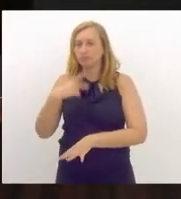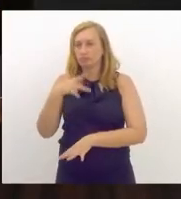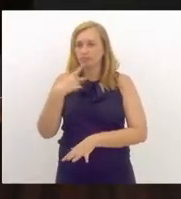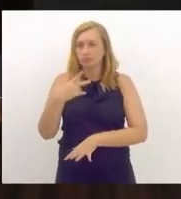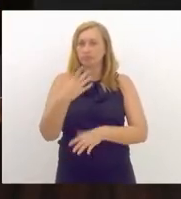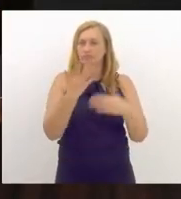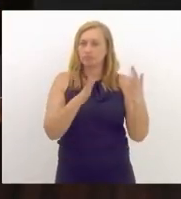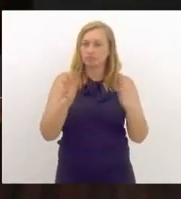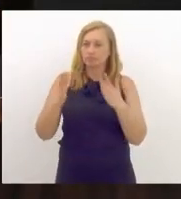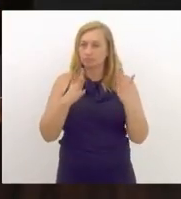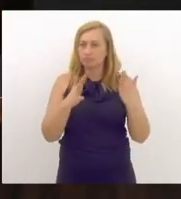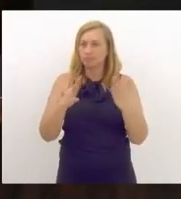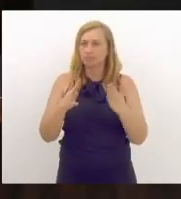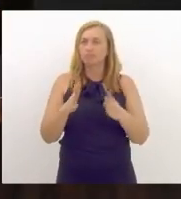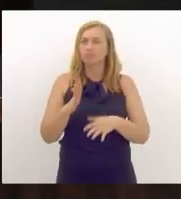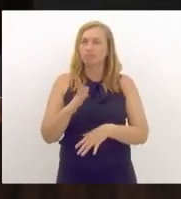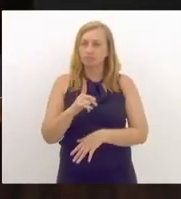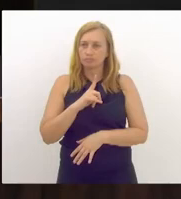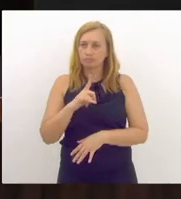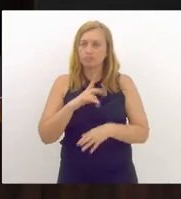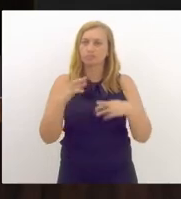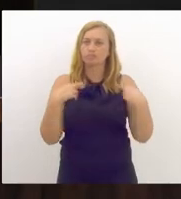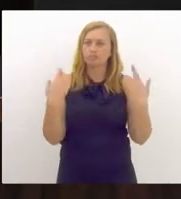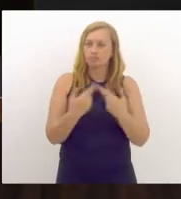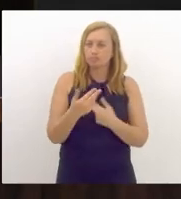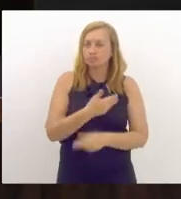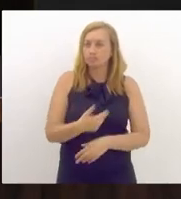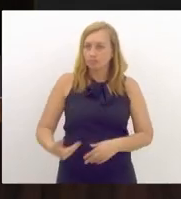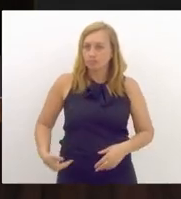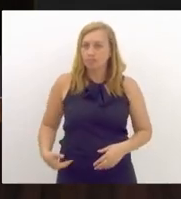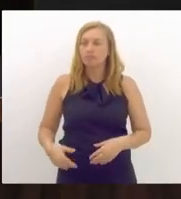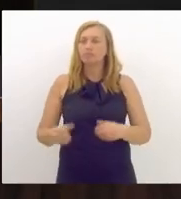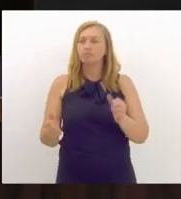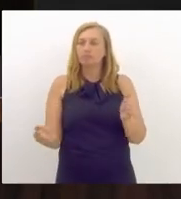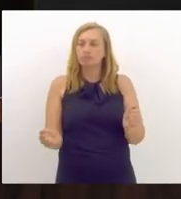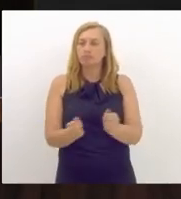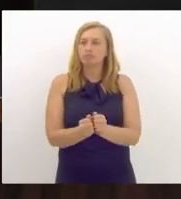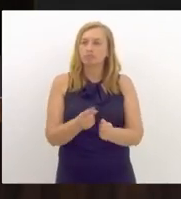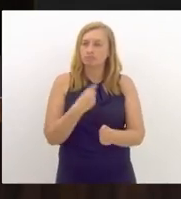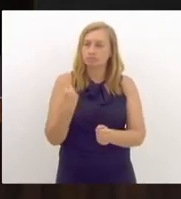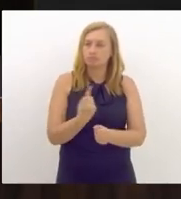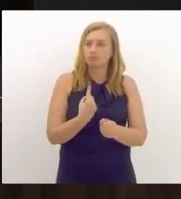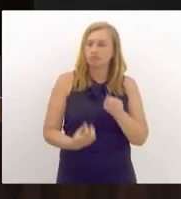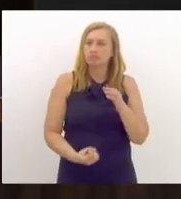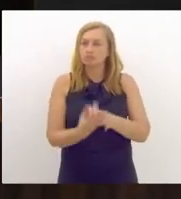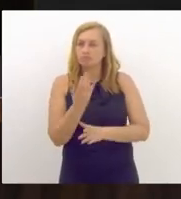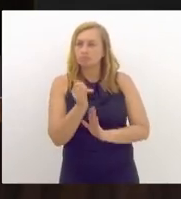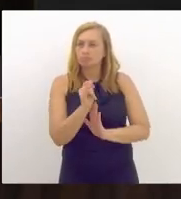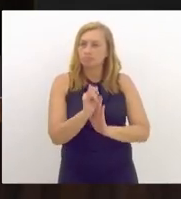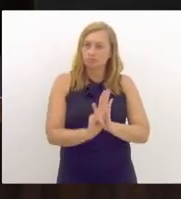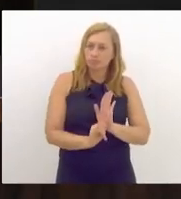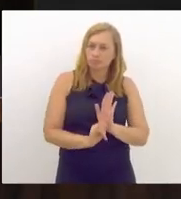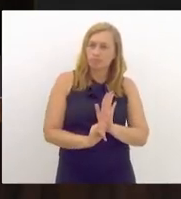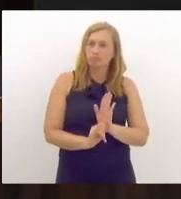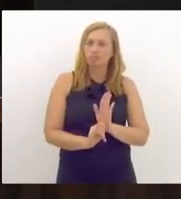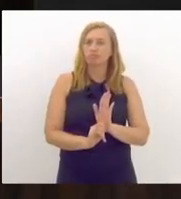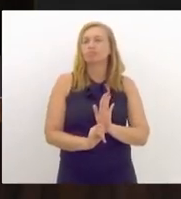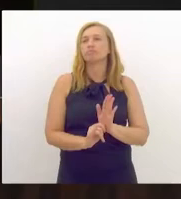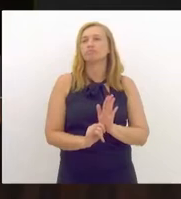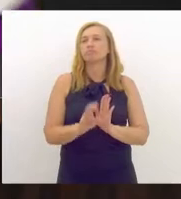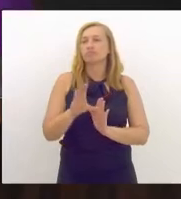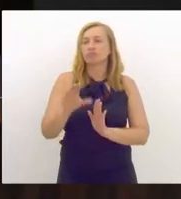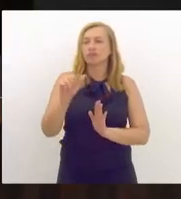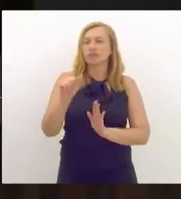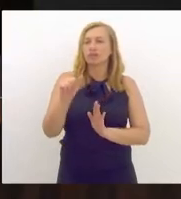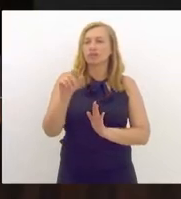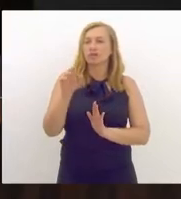que participou de audiências nos ajudou a construir audiências nos ajudou a construir né a cartilha